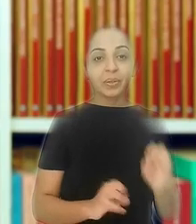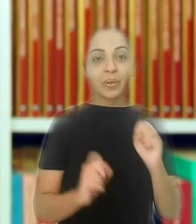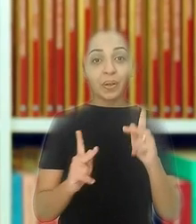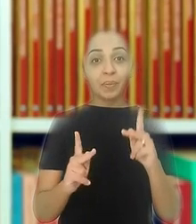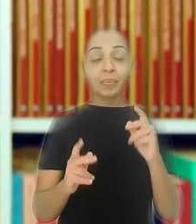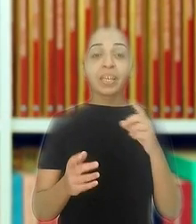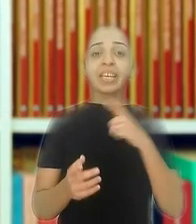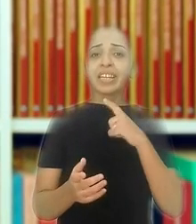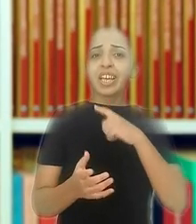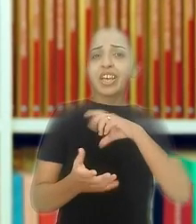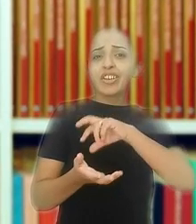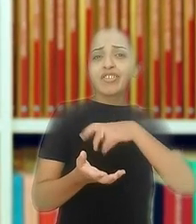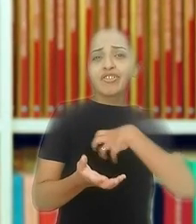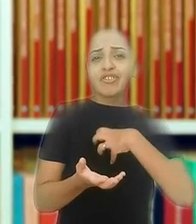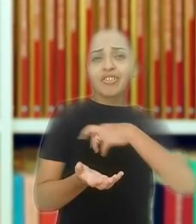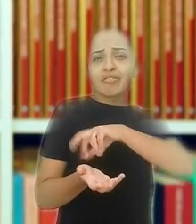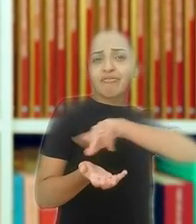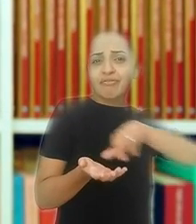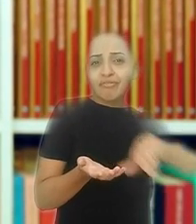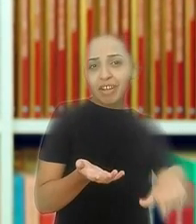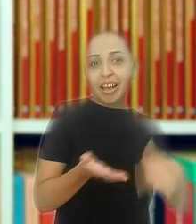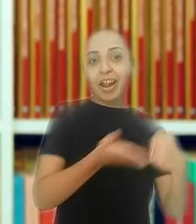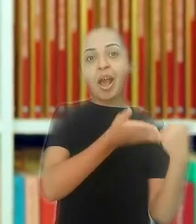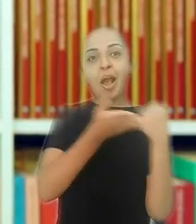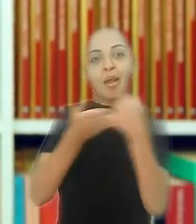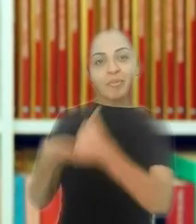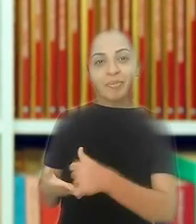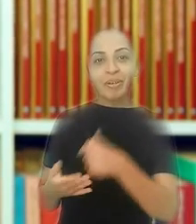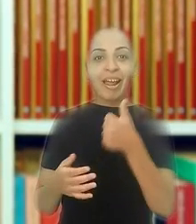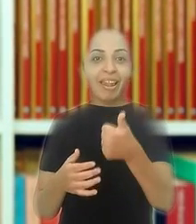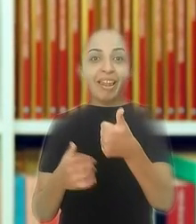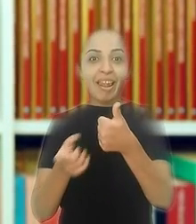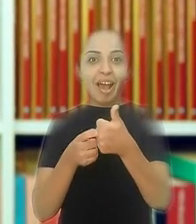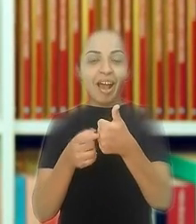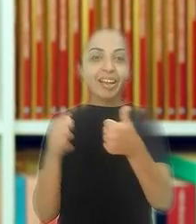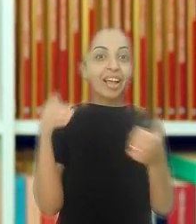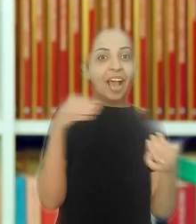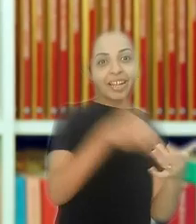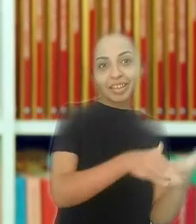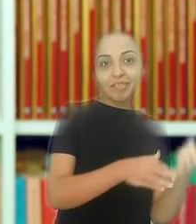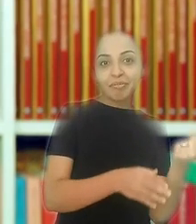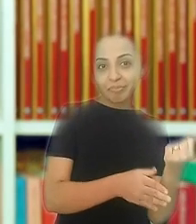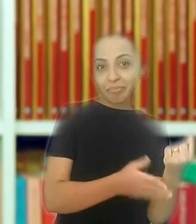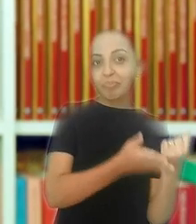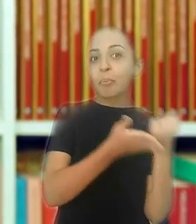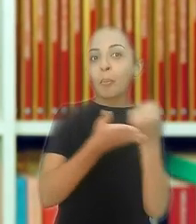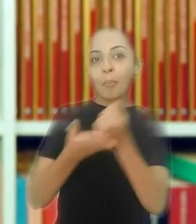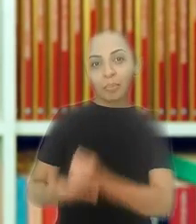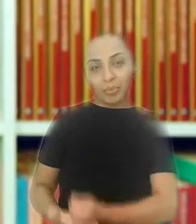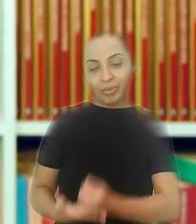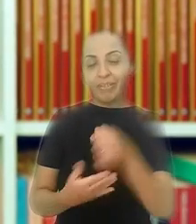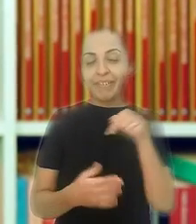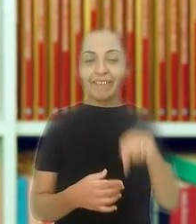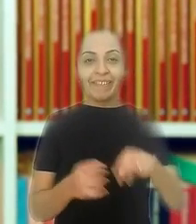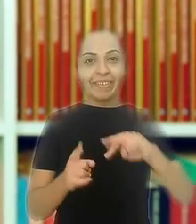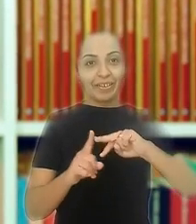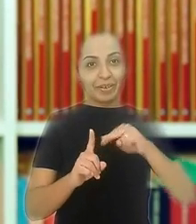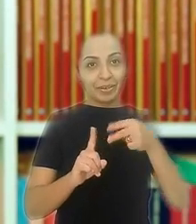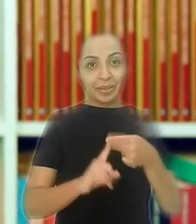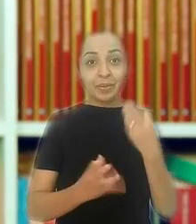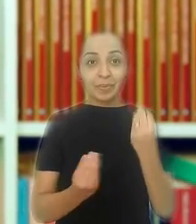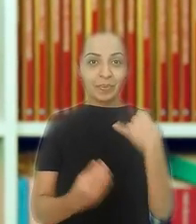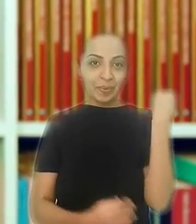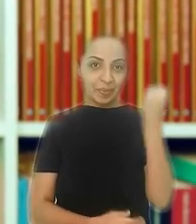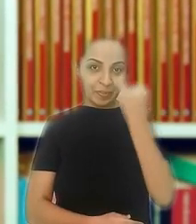aqui embaixo são várias formas de você contribuir desde um simples like até financeiramente a contribuição